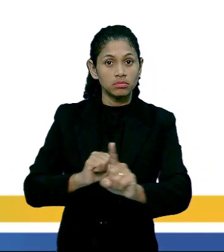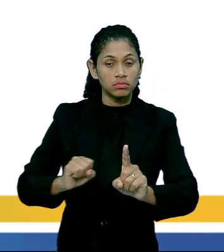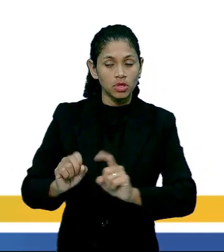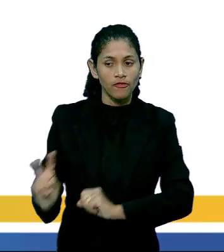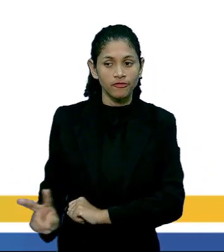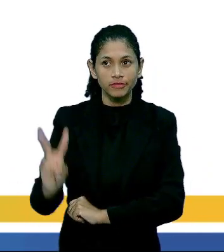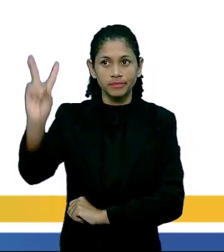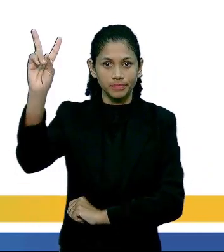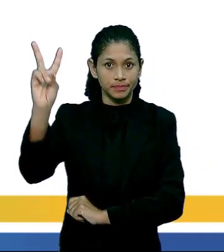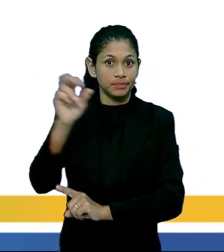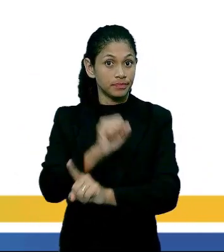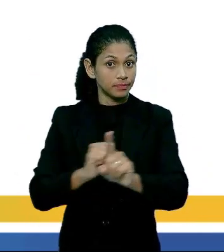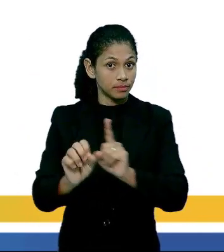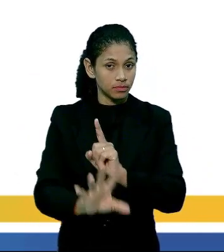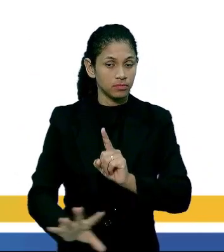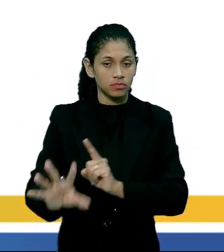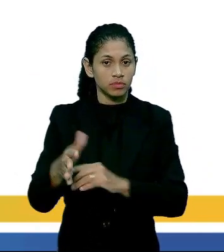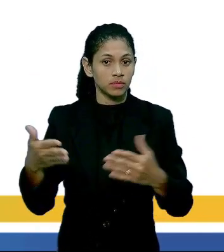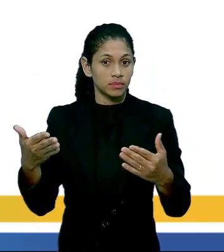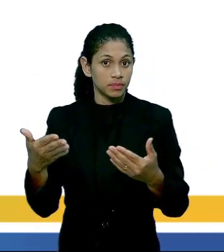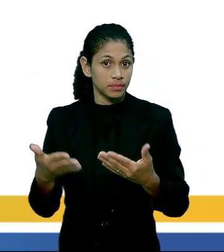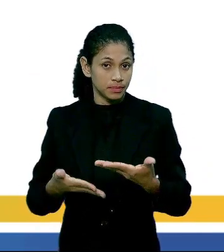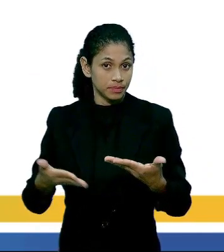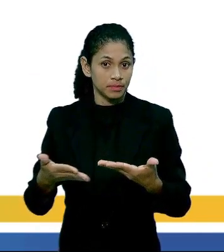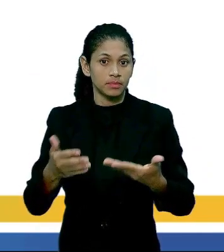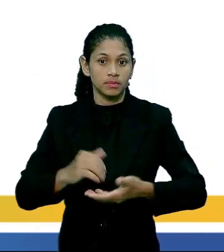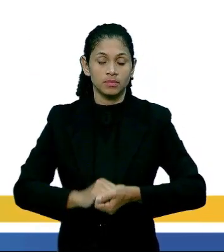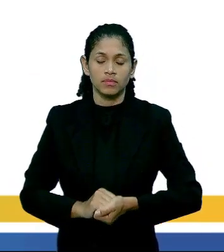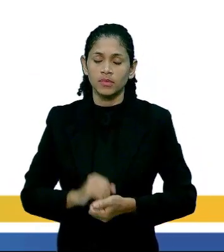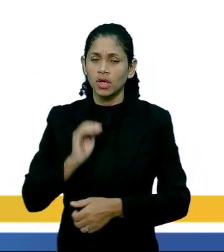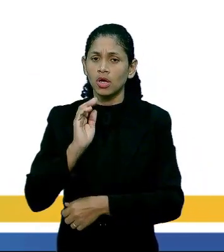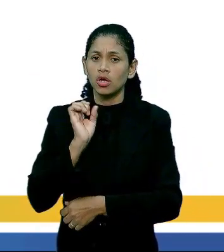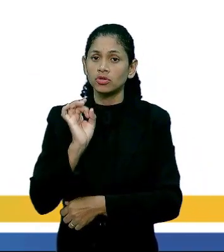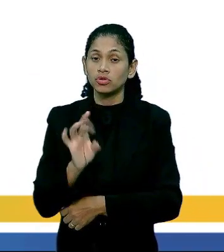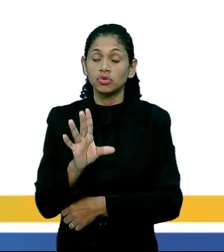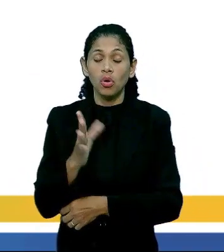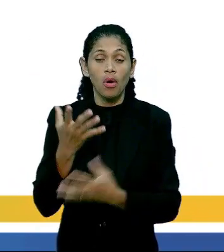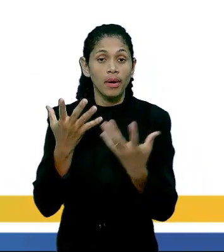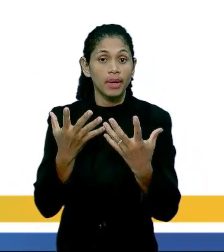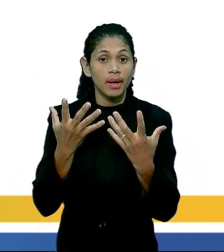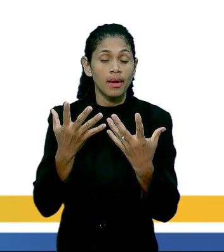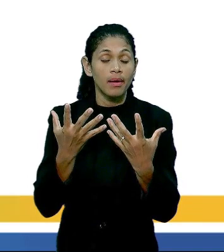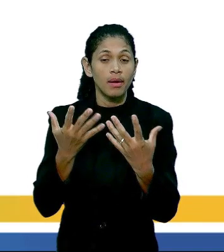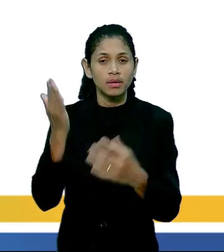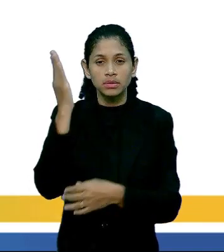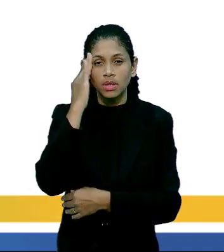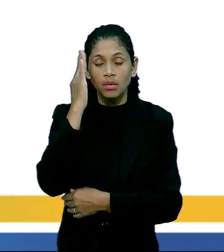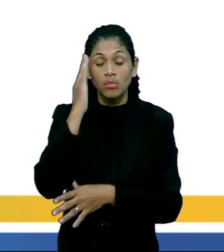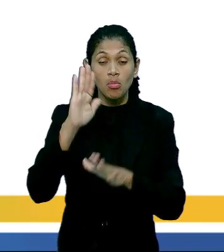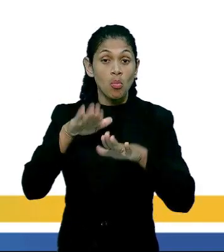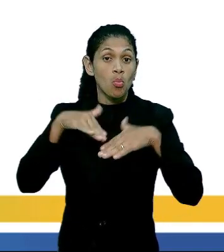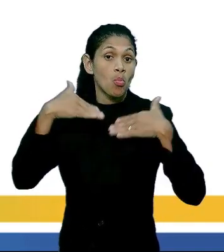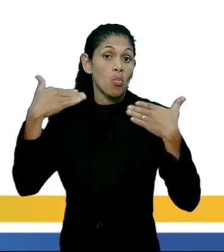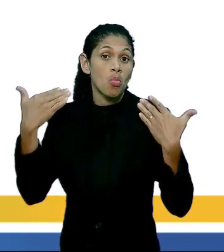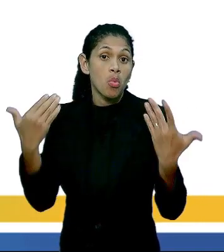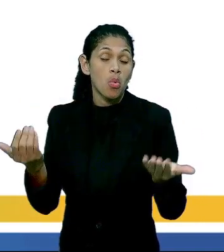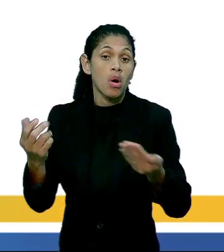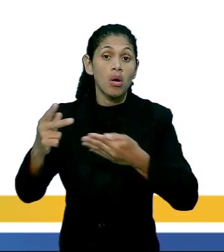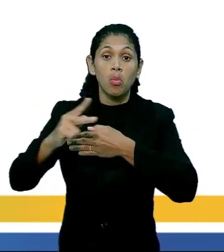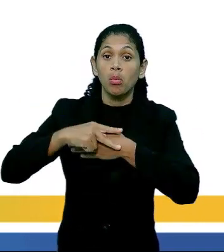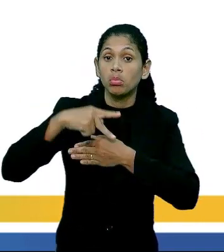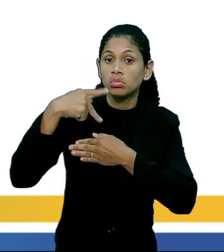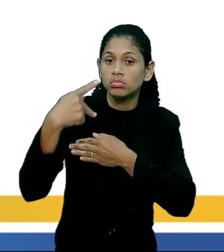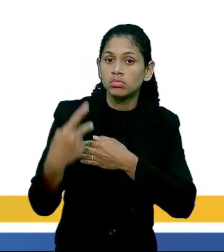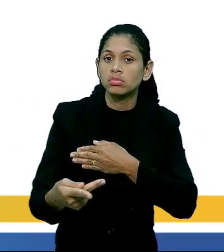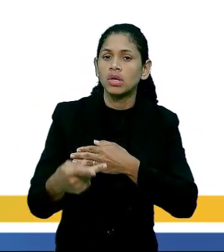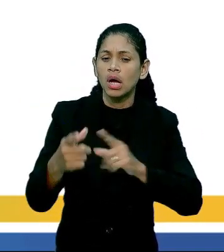sociedade atual. Como consequência, então aqui ele só quer saber qual é a consequência desse grande destaque da